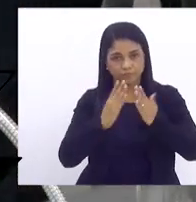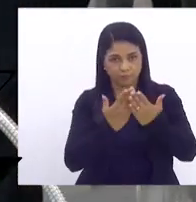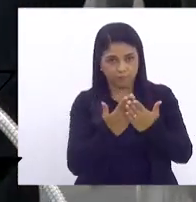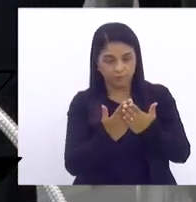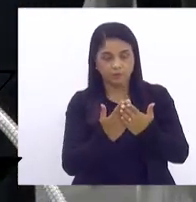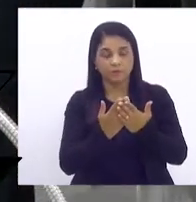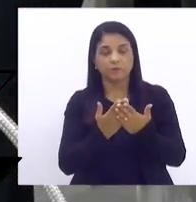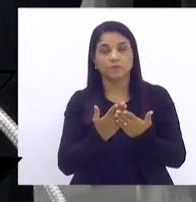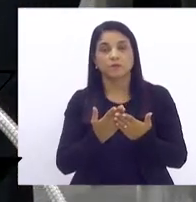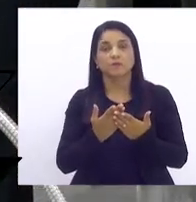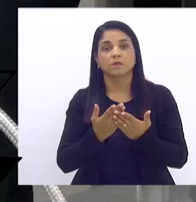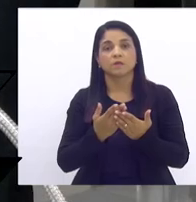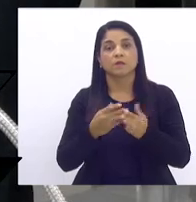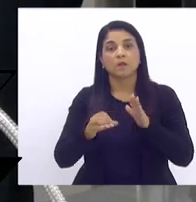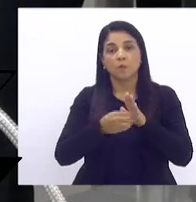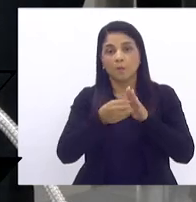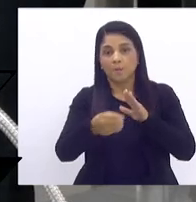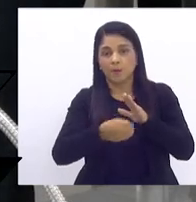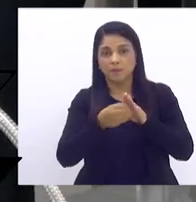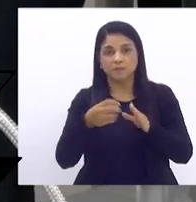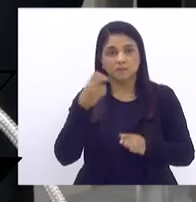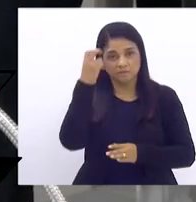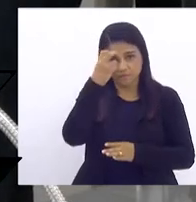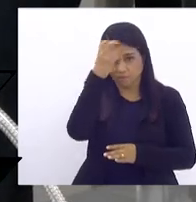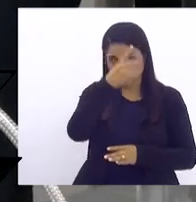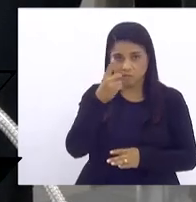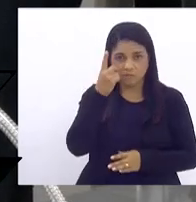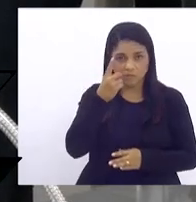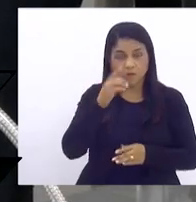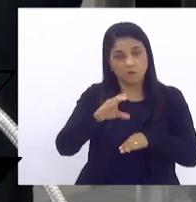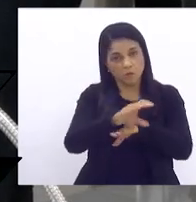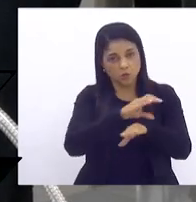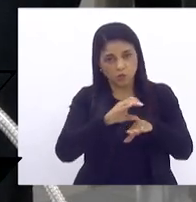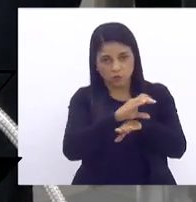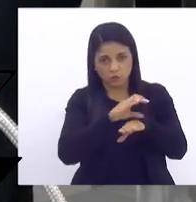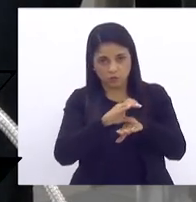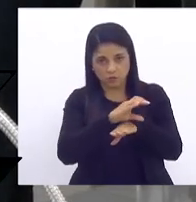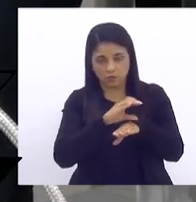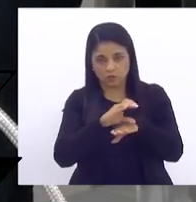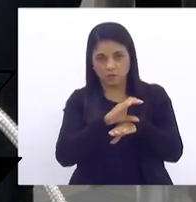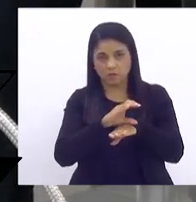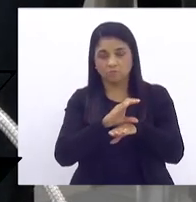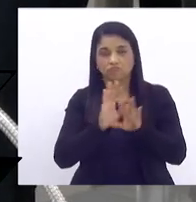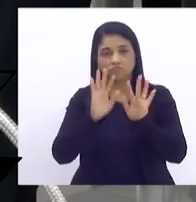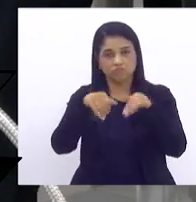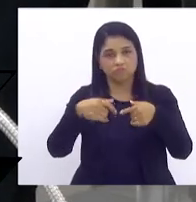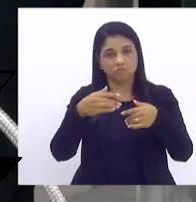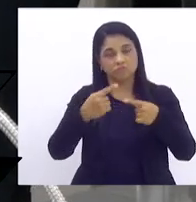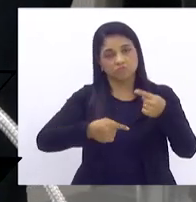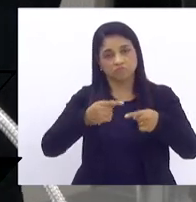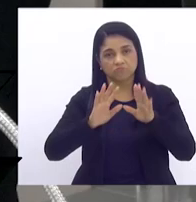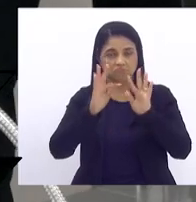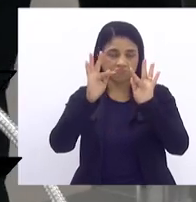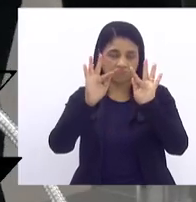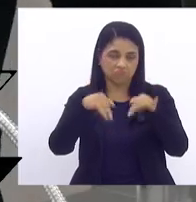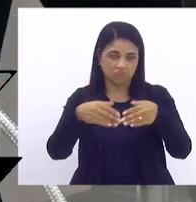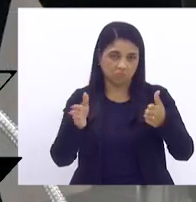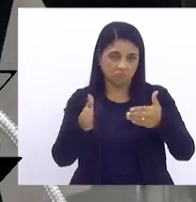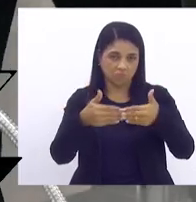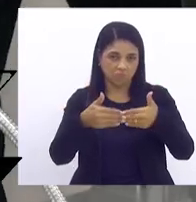providências. O parecer da deputada Verônica Lima pela constitucionalidade. Encerrada a discussão, não havendo quem queira